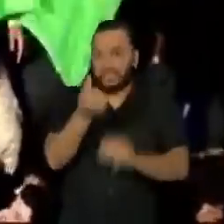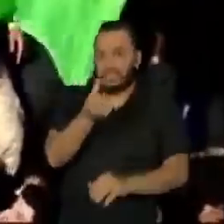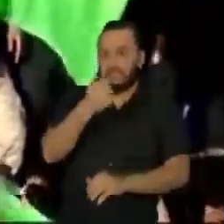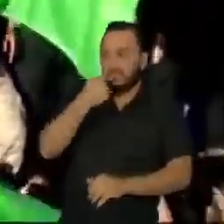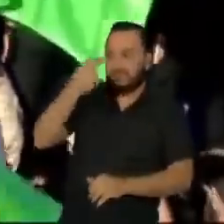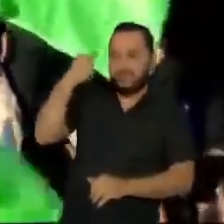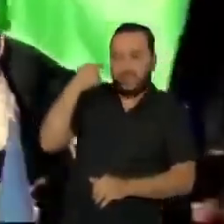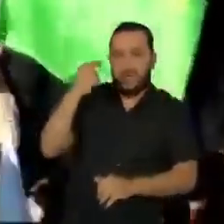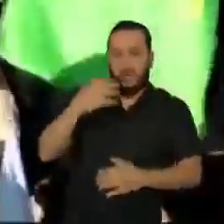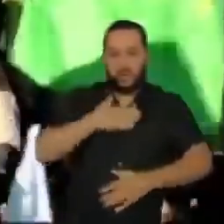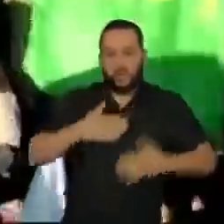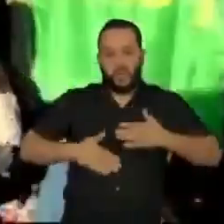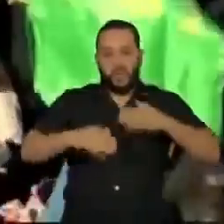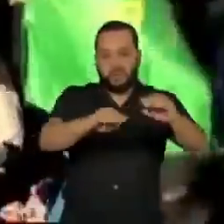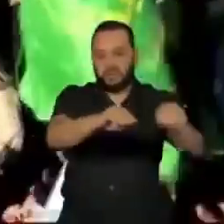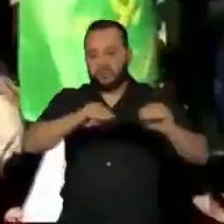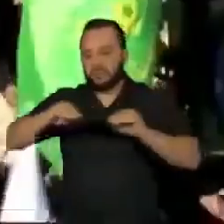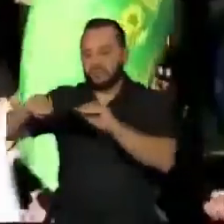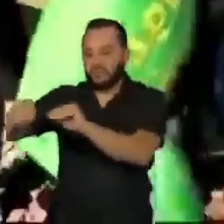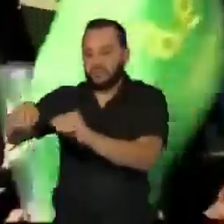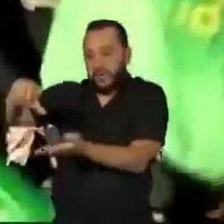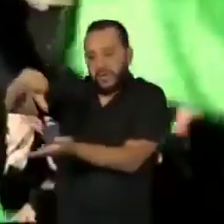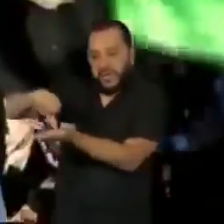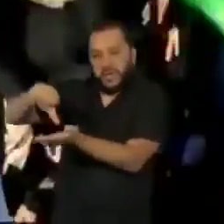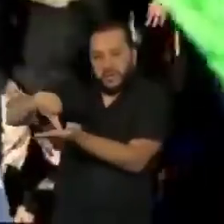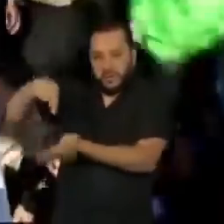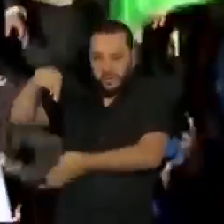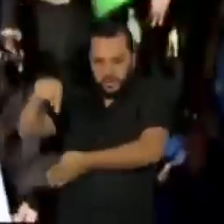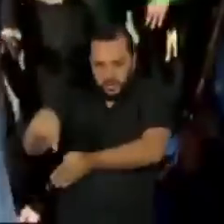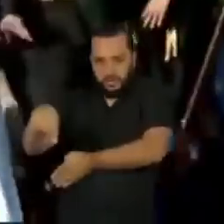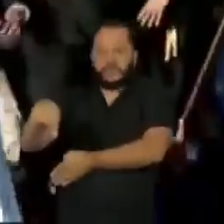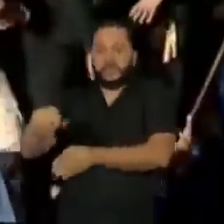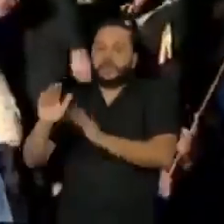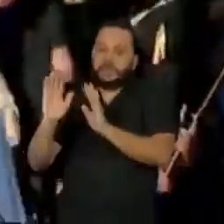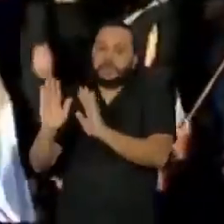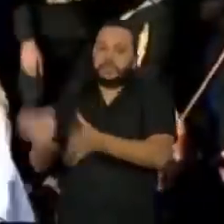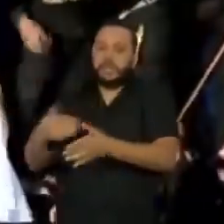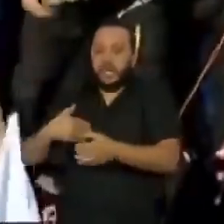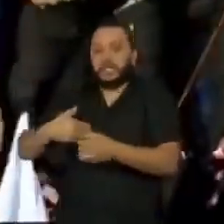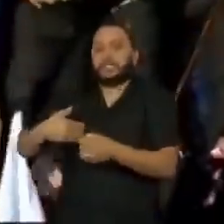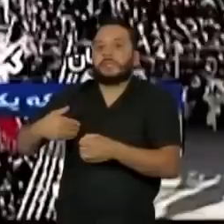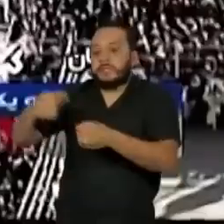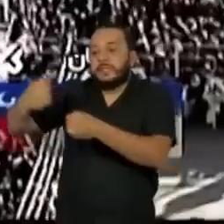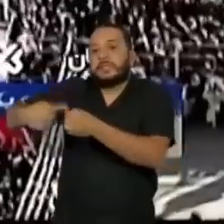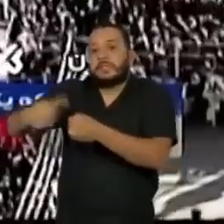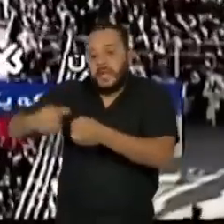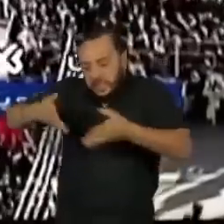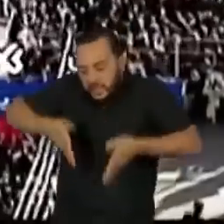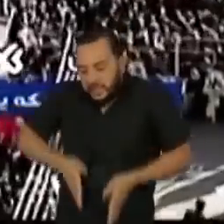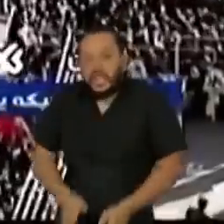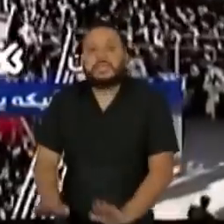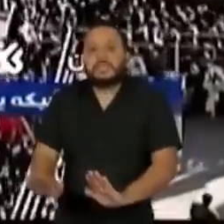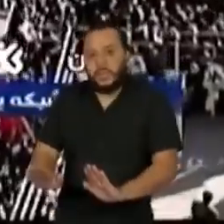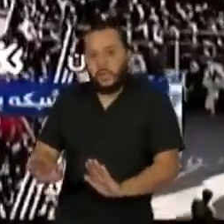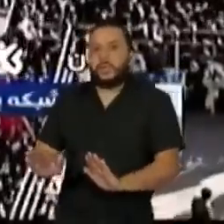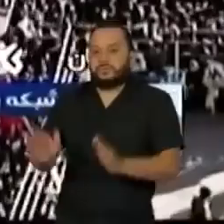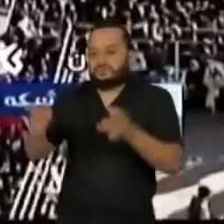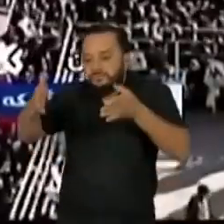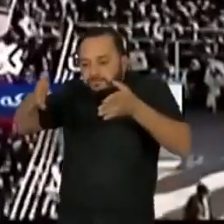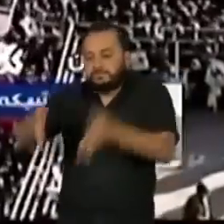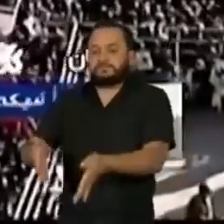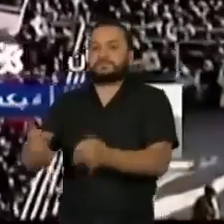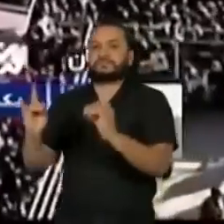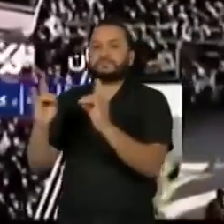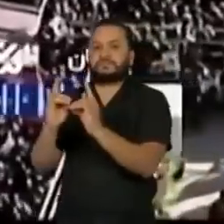do Iraque para cidades do Irã antes de chegar à sua cidade natal para ser enterrado. Mais de 1 milhão de